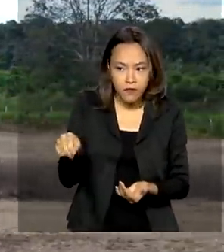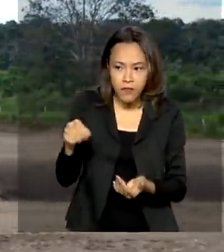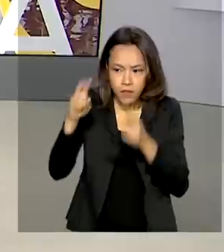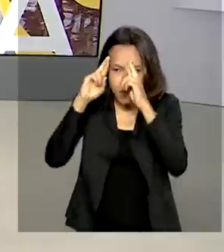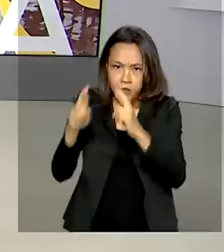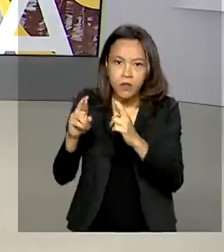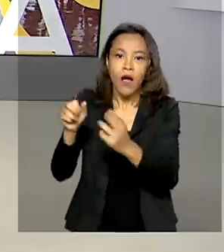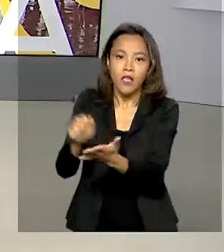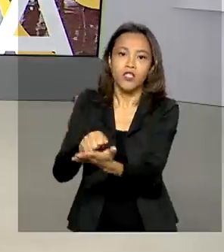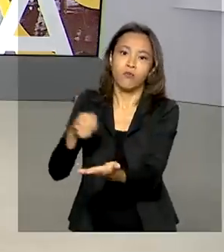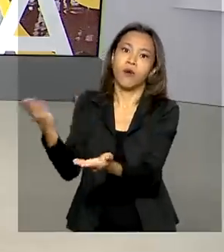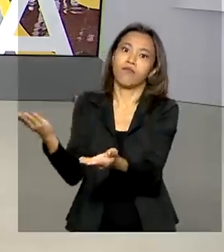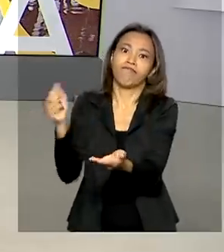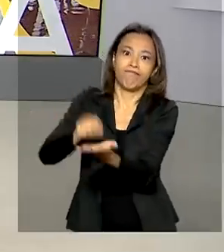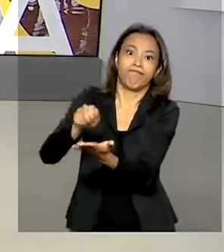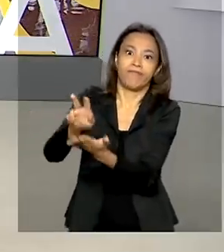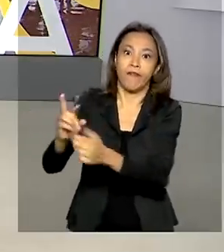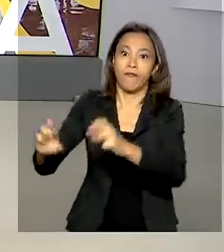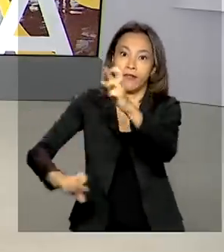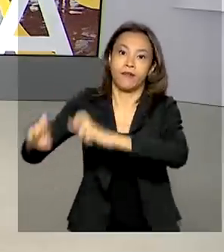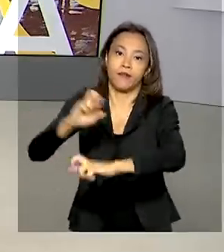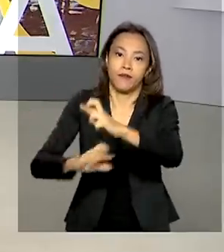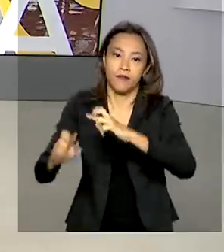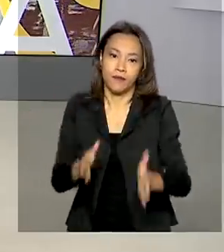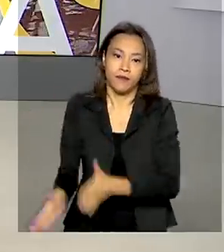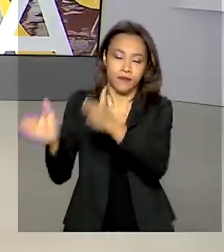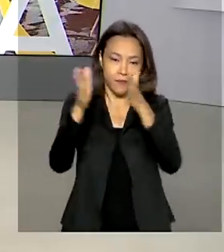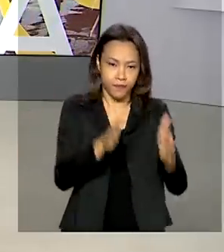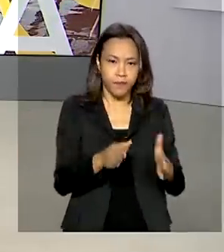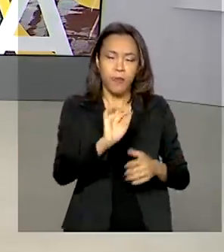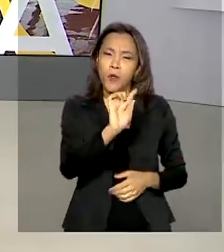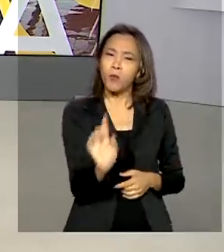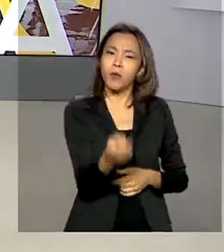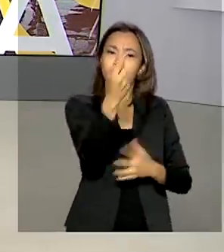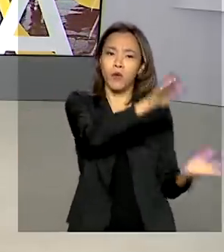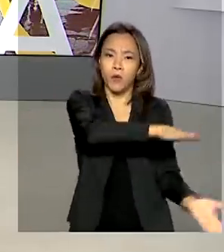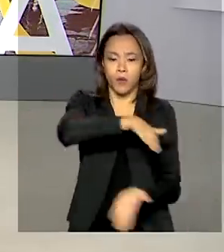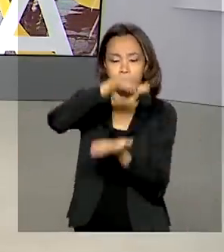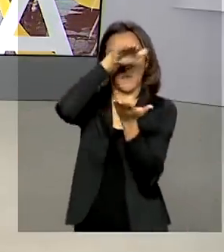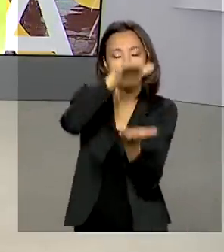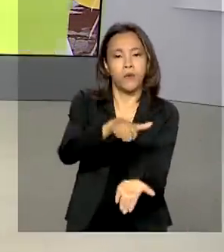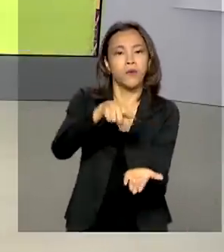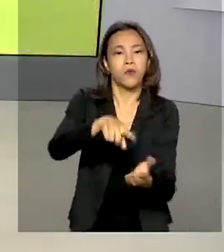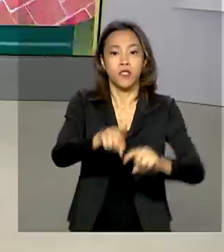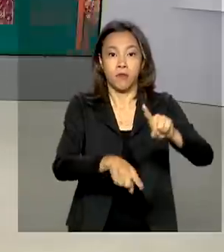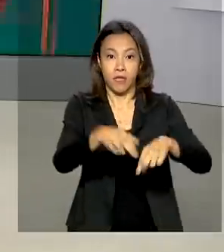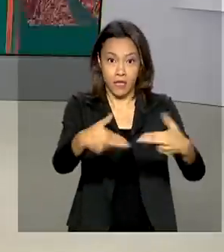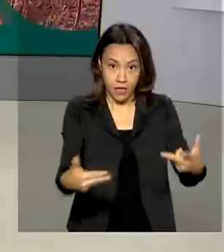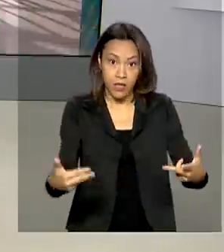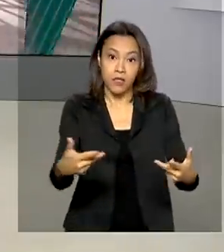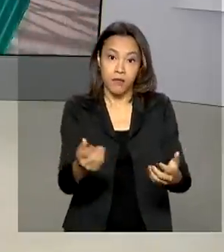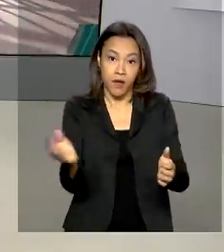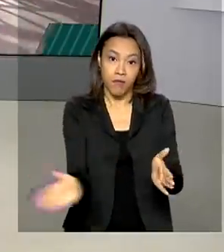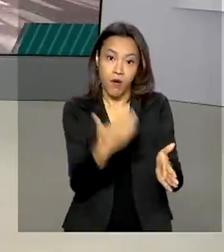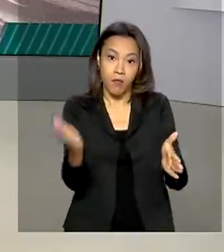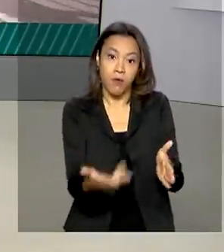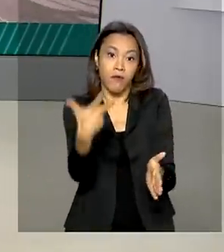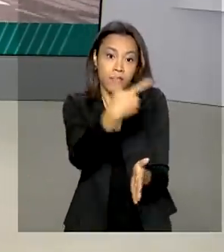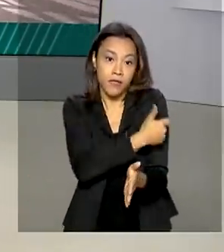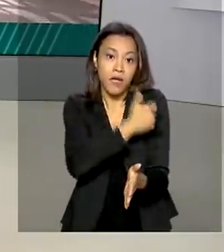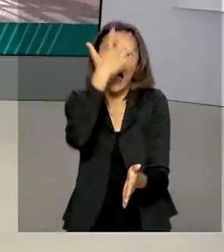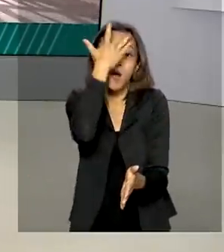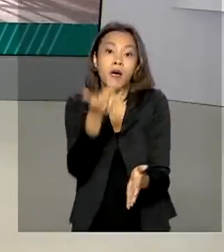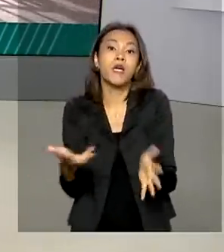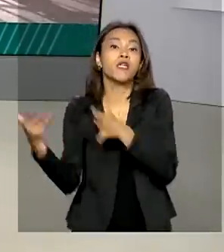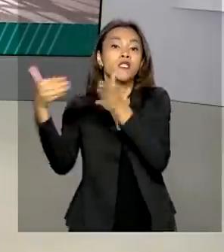fiscalização. O primeiro lote de insumos para a produção da vacina contra a Covid-19 da Fiocruz chega amanhã no